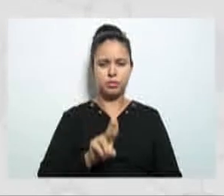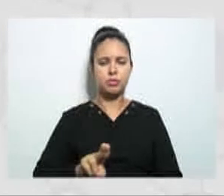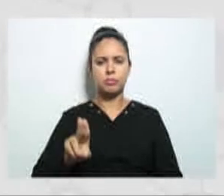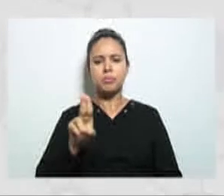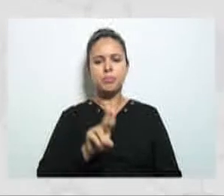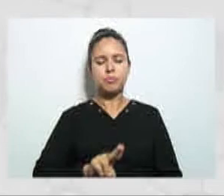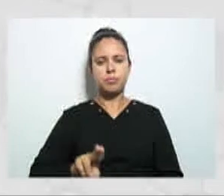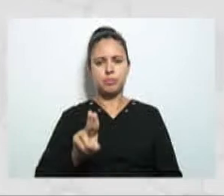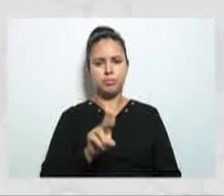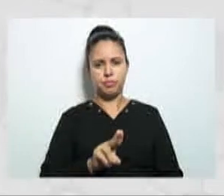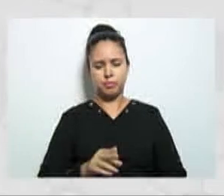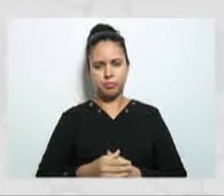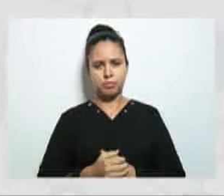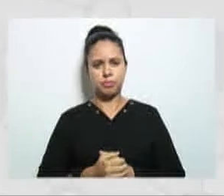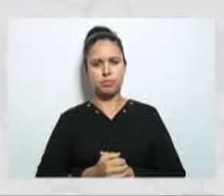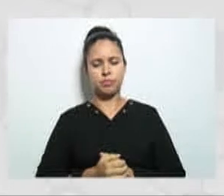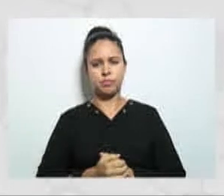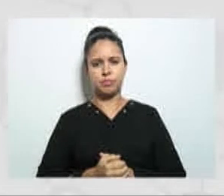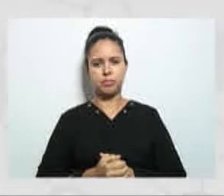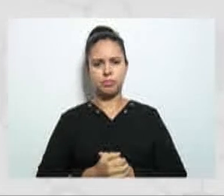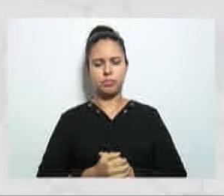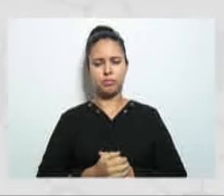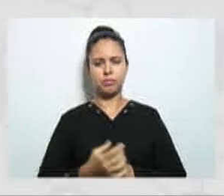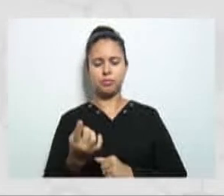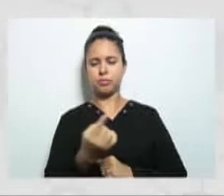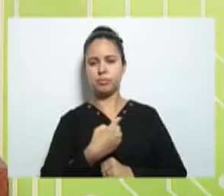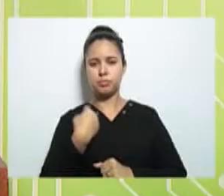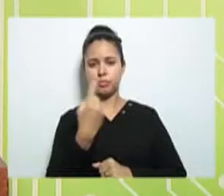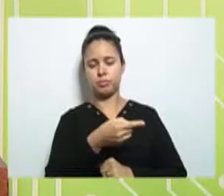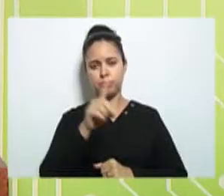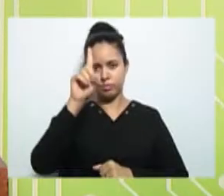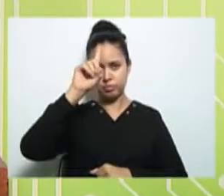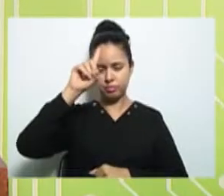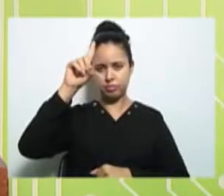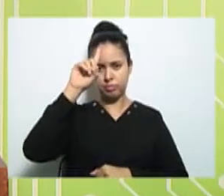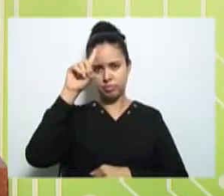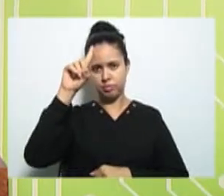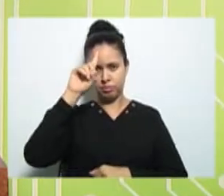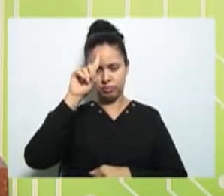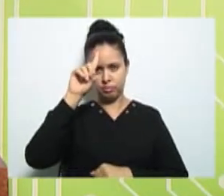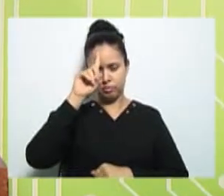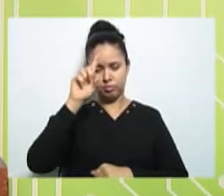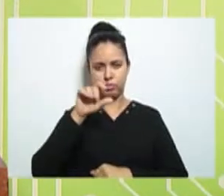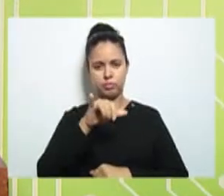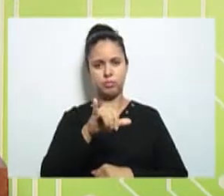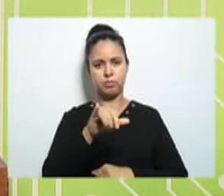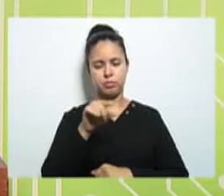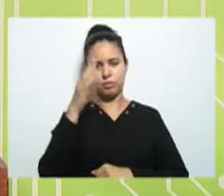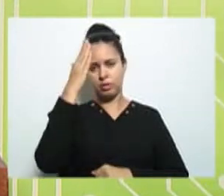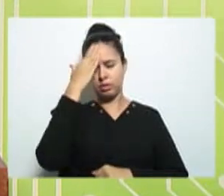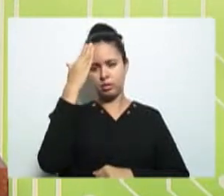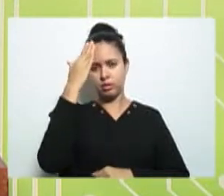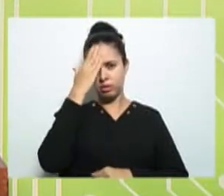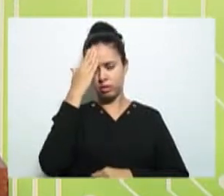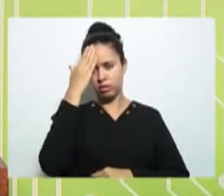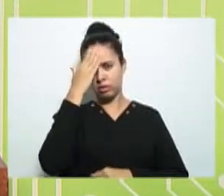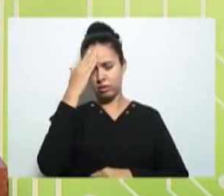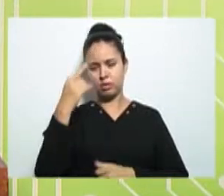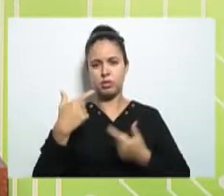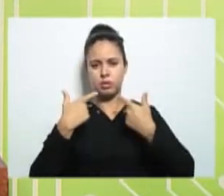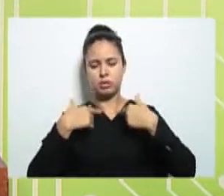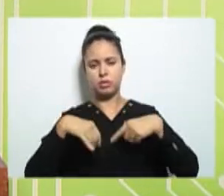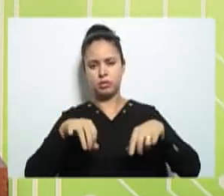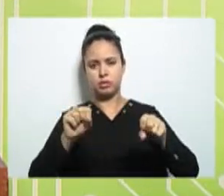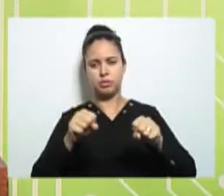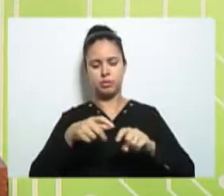Tá? Por que a gente coloca usuário comum aqui? Somos nós, usuários do dia a dia, tá? Se você souber programar a linguagem de máquina, você